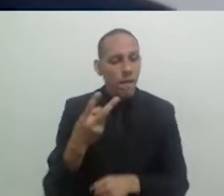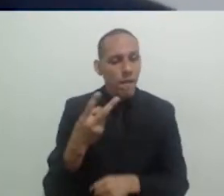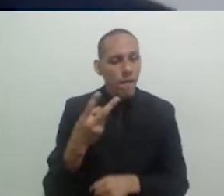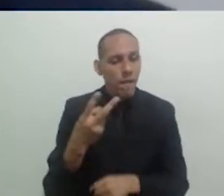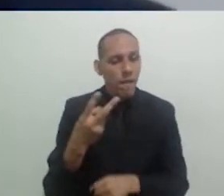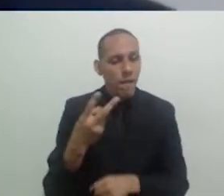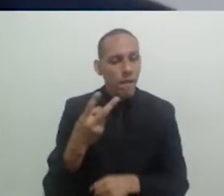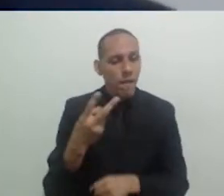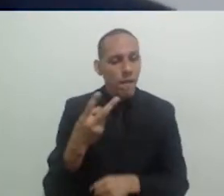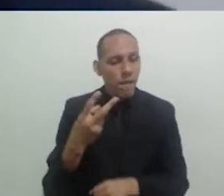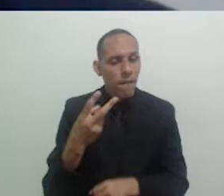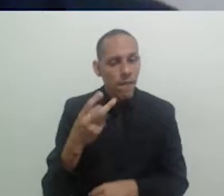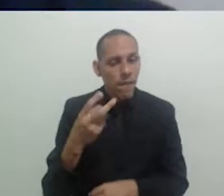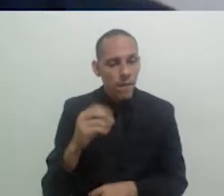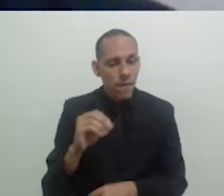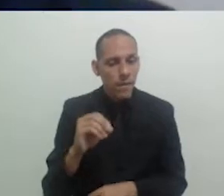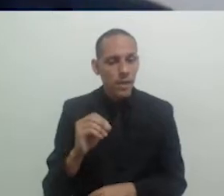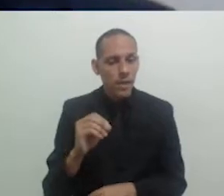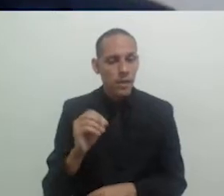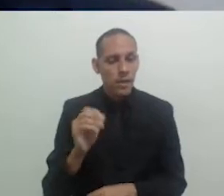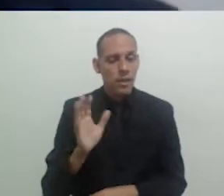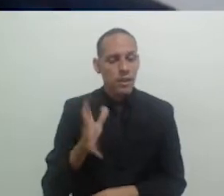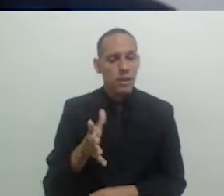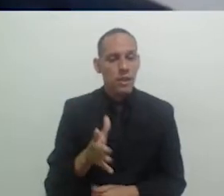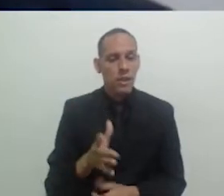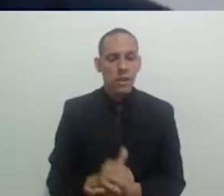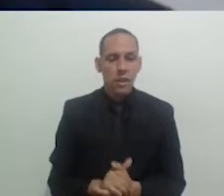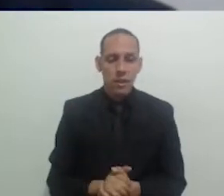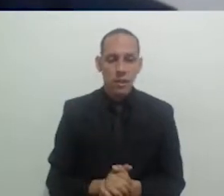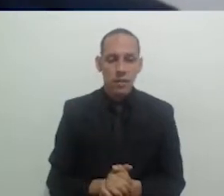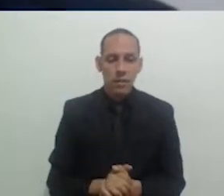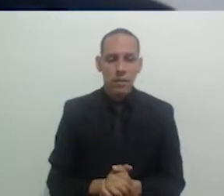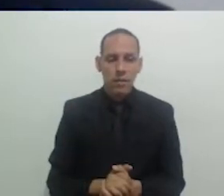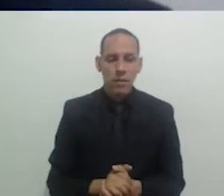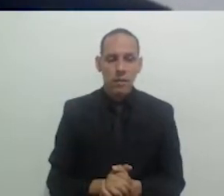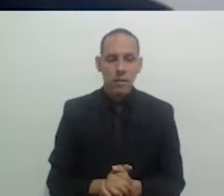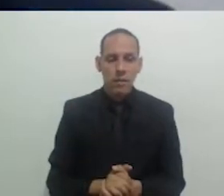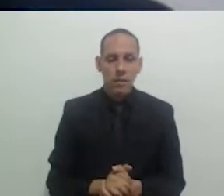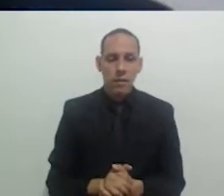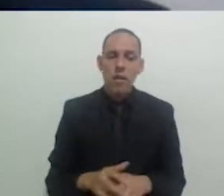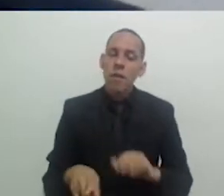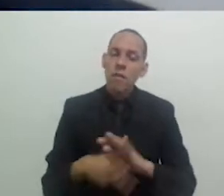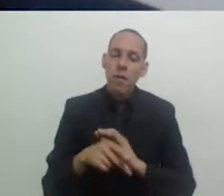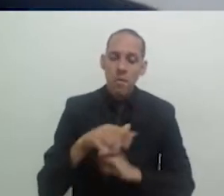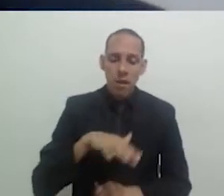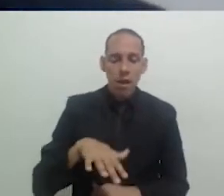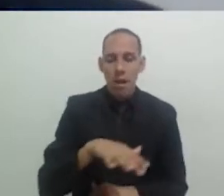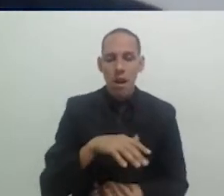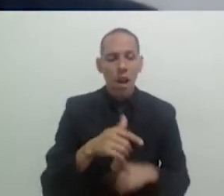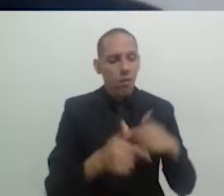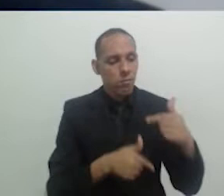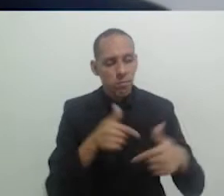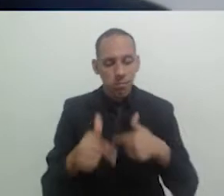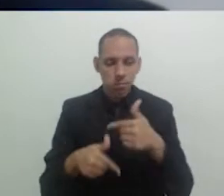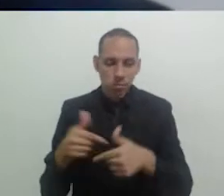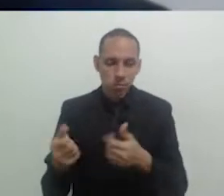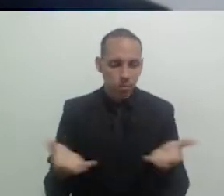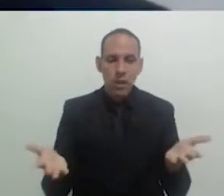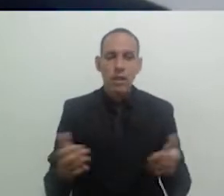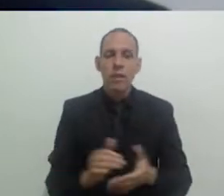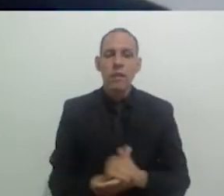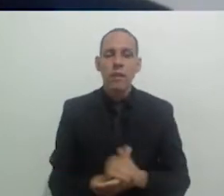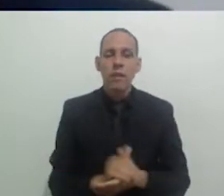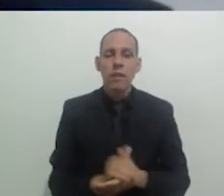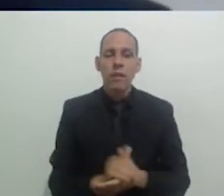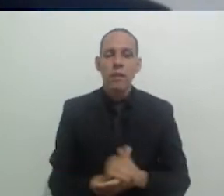no segmento, já prestou serviços à Codevasf, Ministério do Desenvolvimento Regional, instalou plataforma